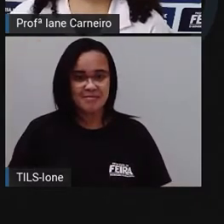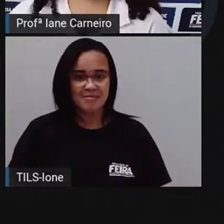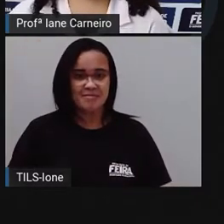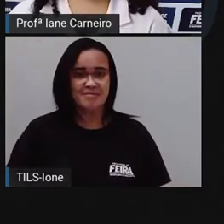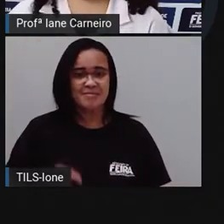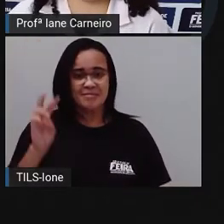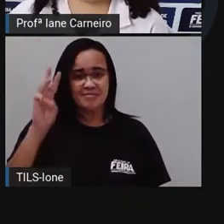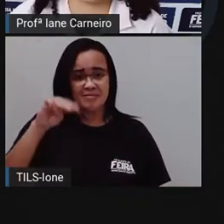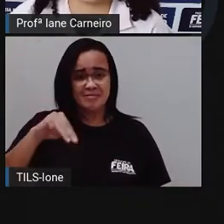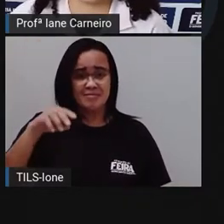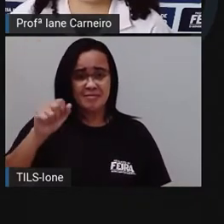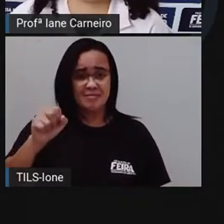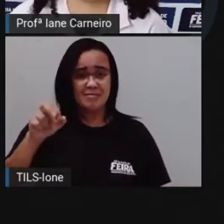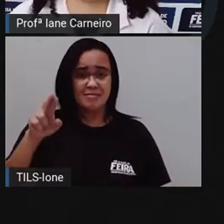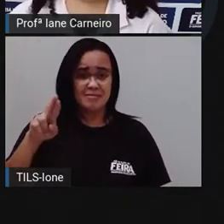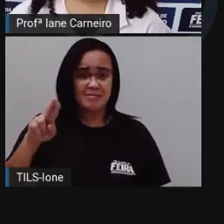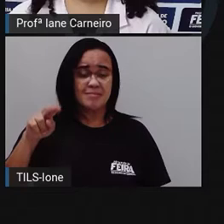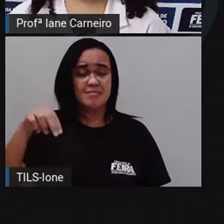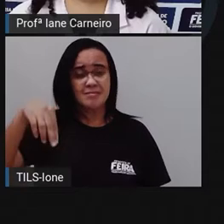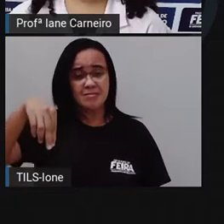Marmota marota.